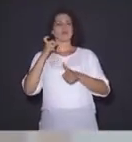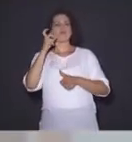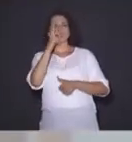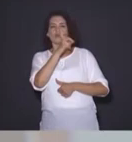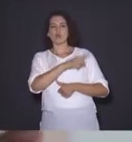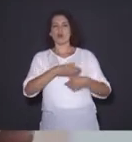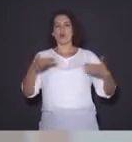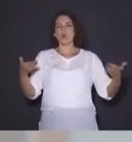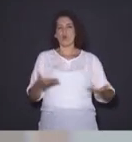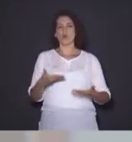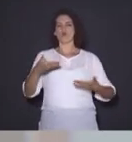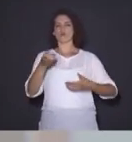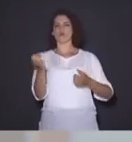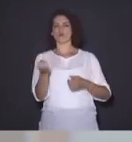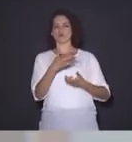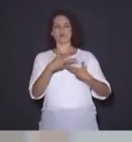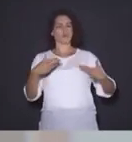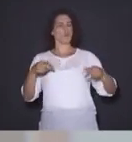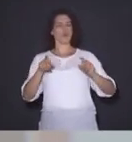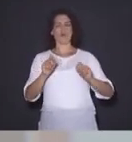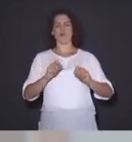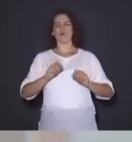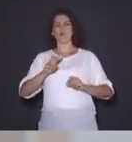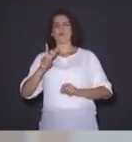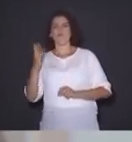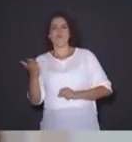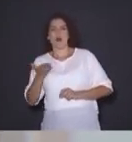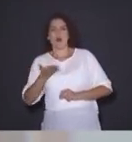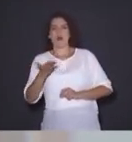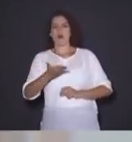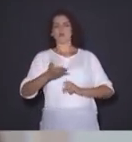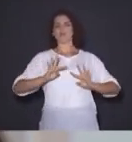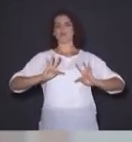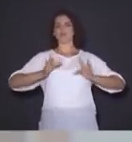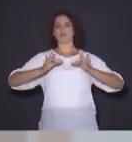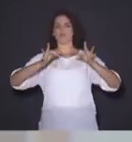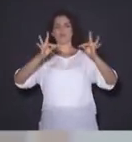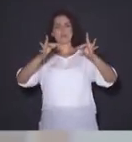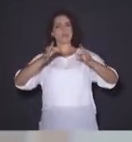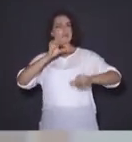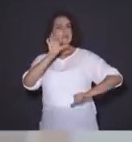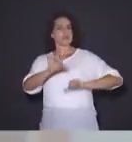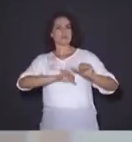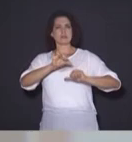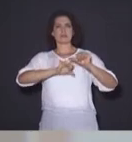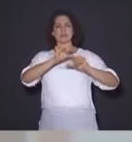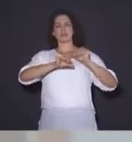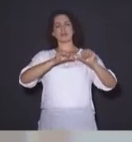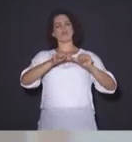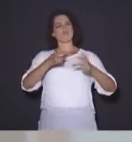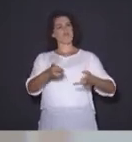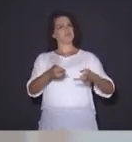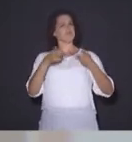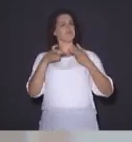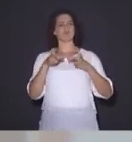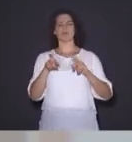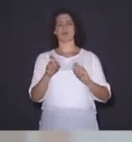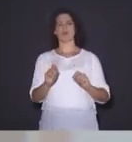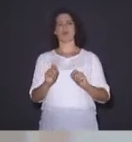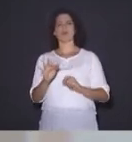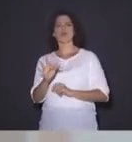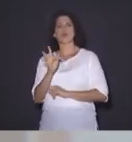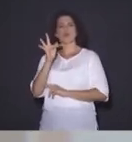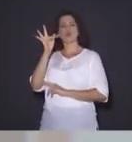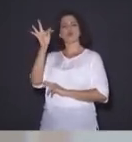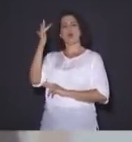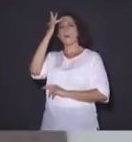é a velocidade com que as tecnologias estão se transformando então nós estamos vendo que os futuristas